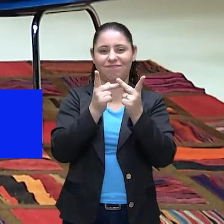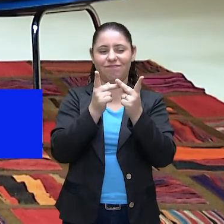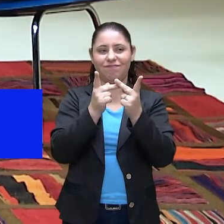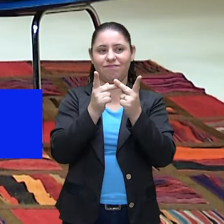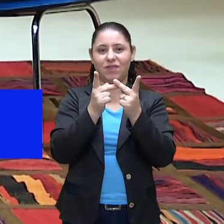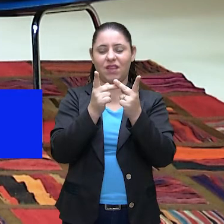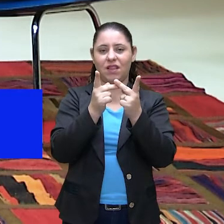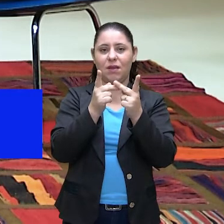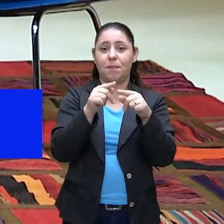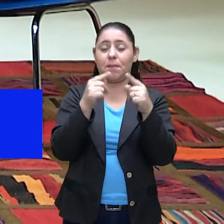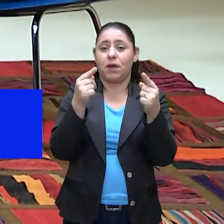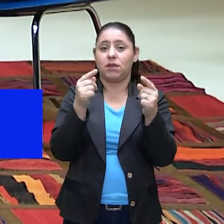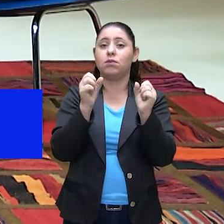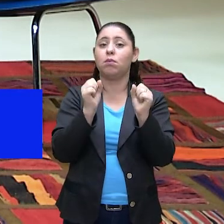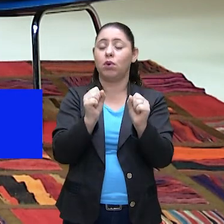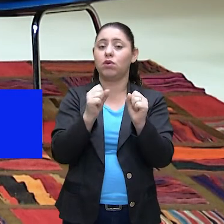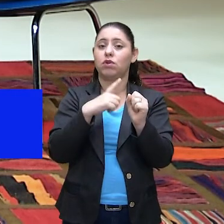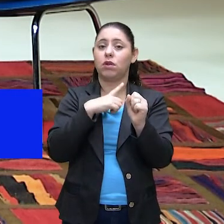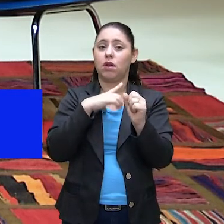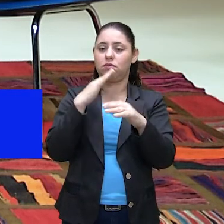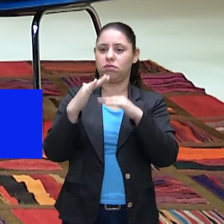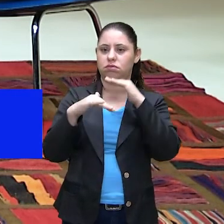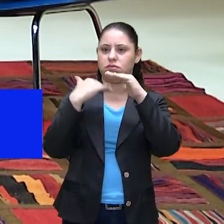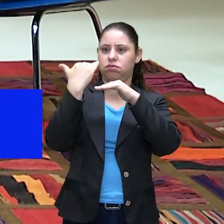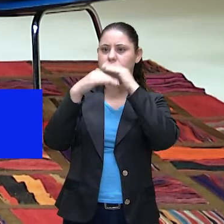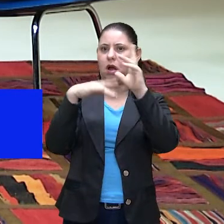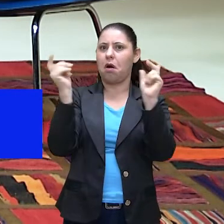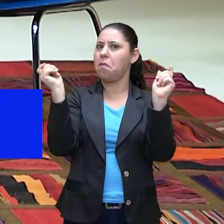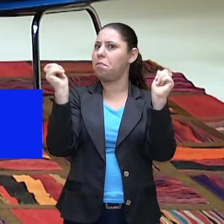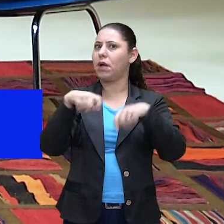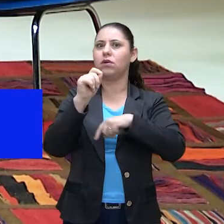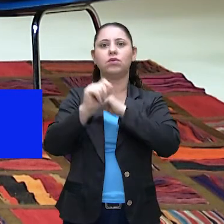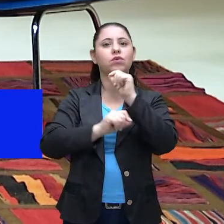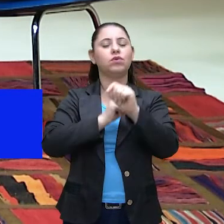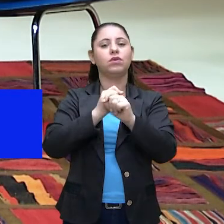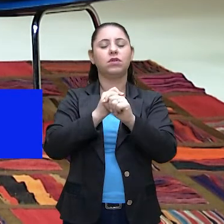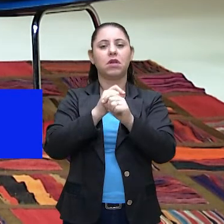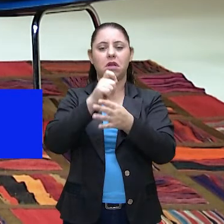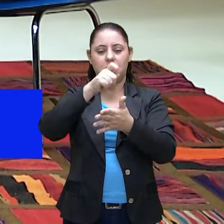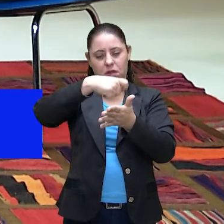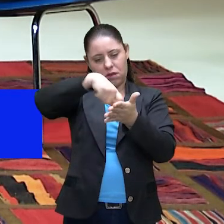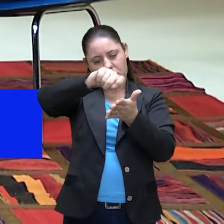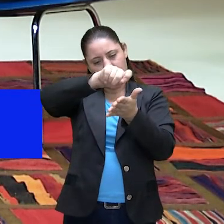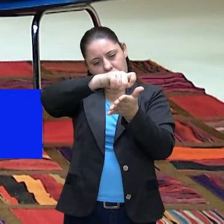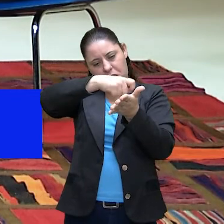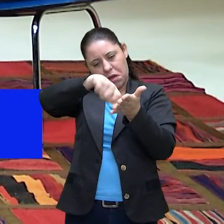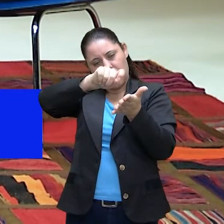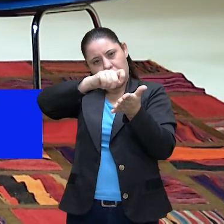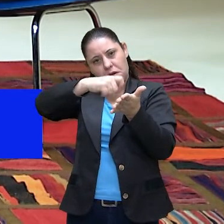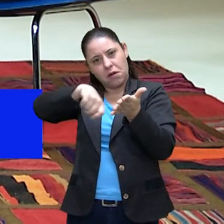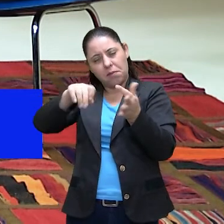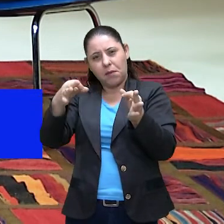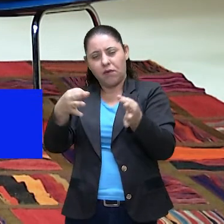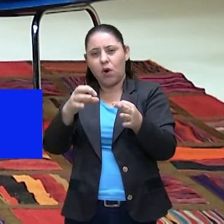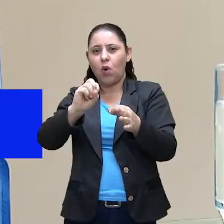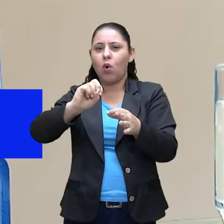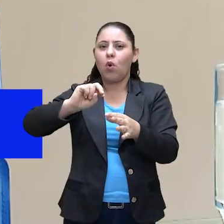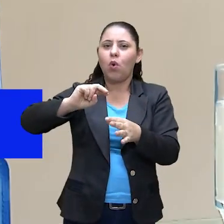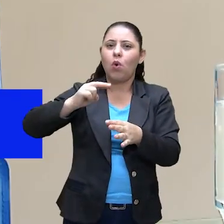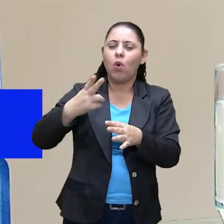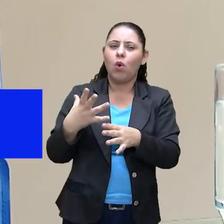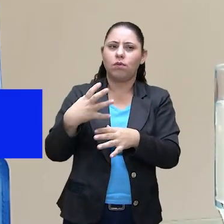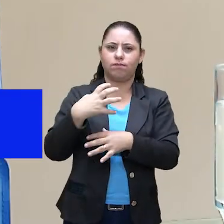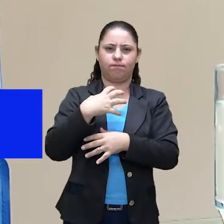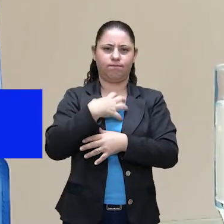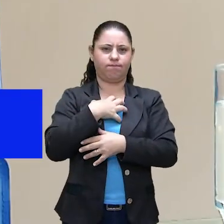linguagem oral, mas eles podem desenvolver uma extrema capacidade na grafia, ou eles